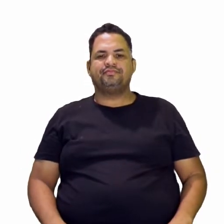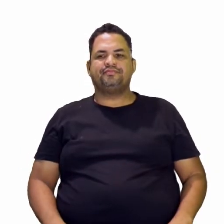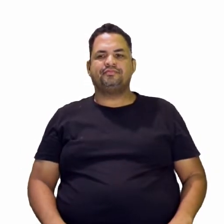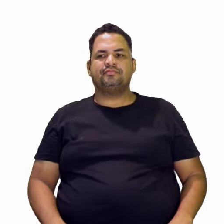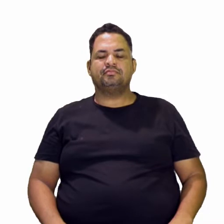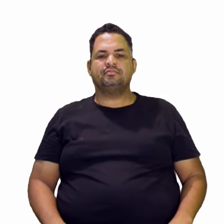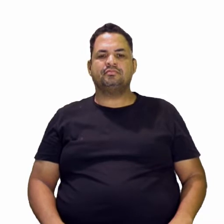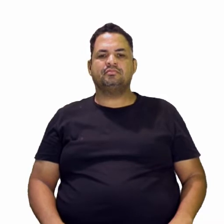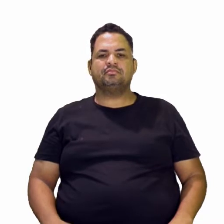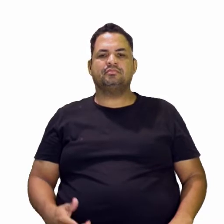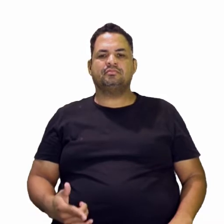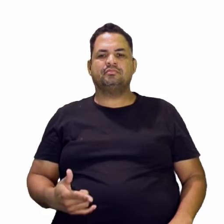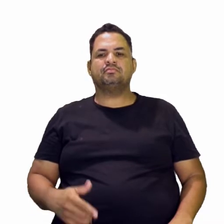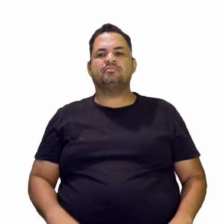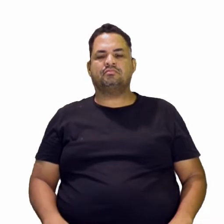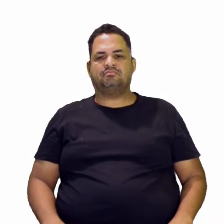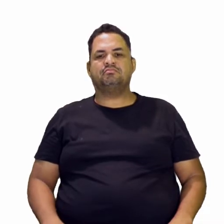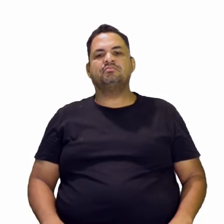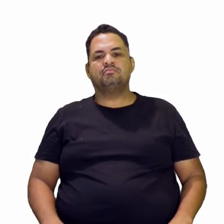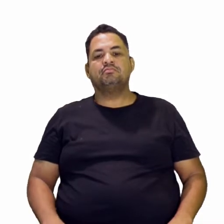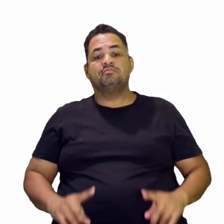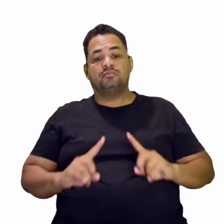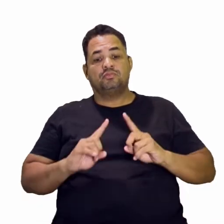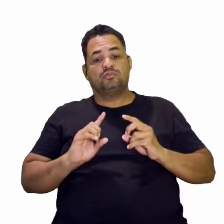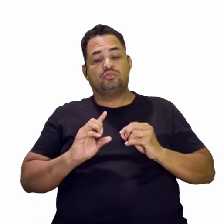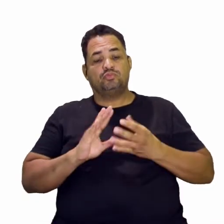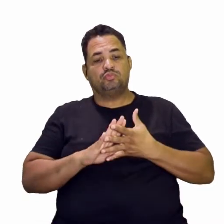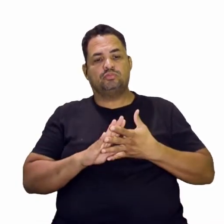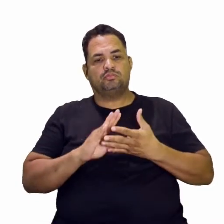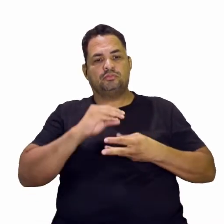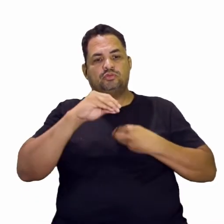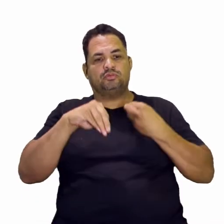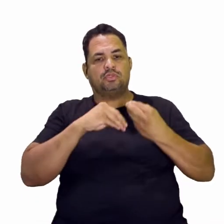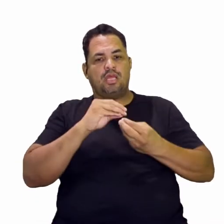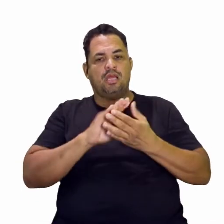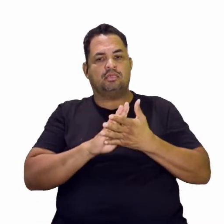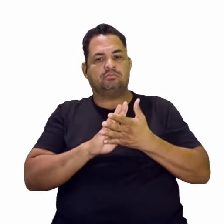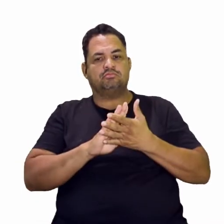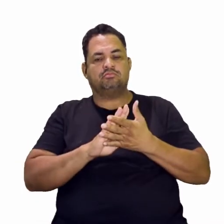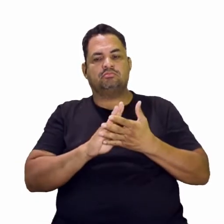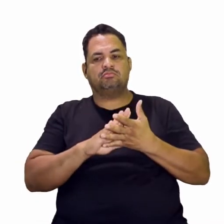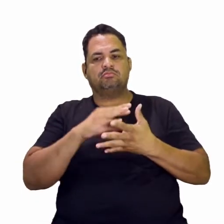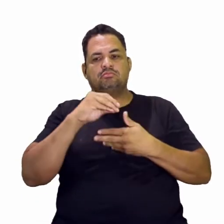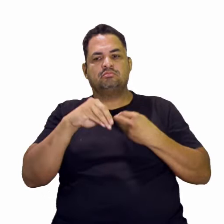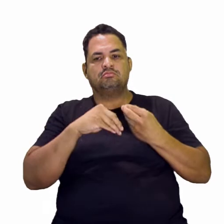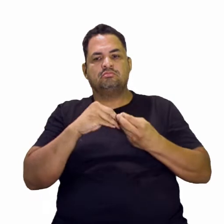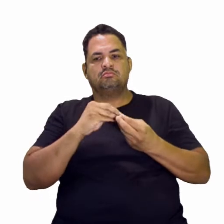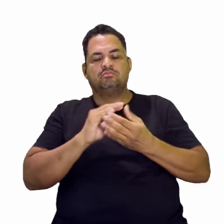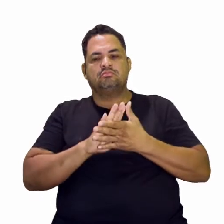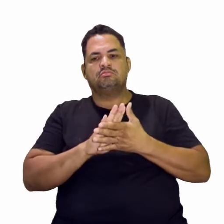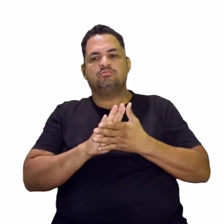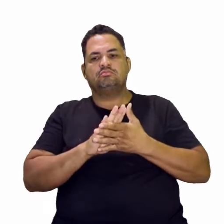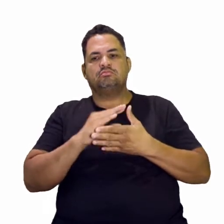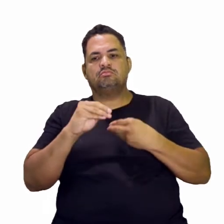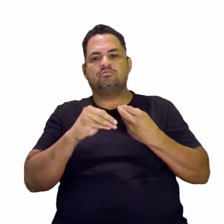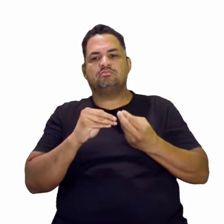eles conseguem sim, né, ser dissolvidos ali em componentes bem específicos, no caso do éter e